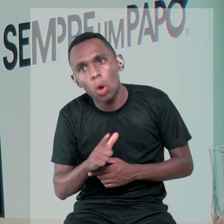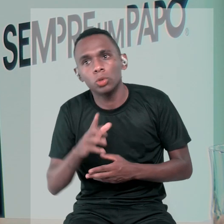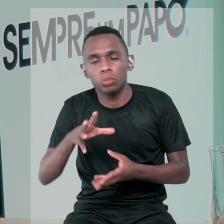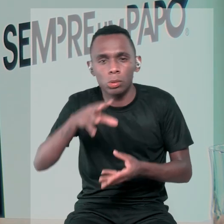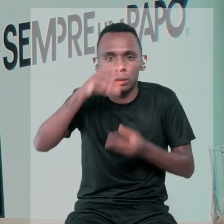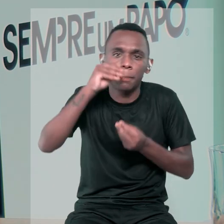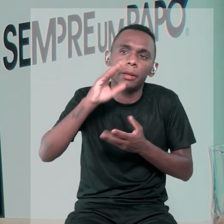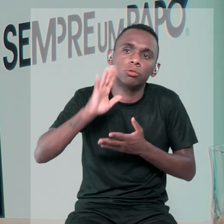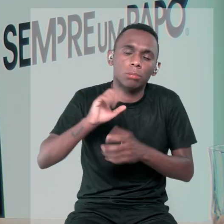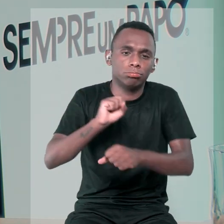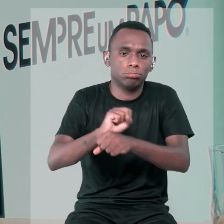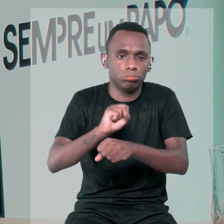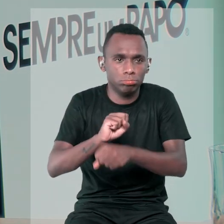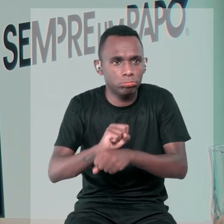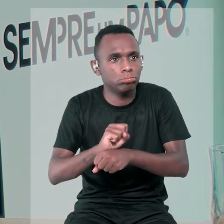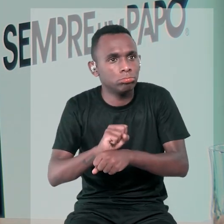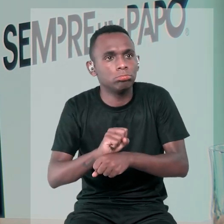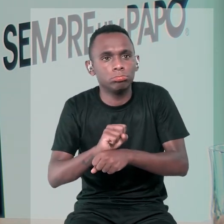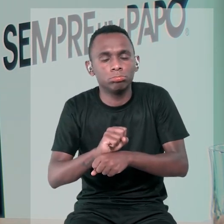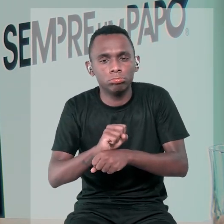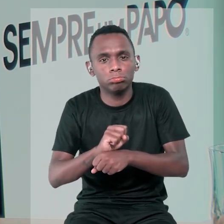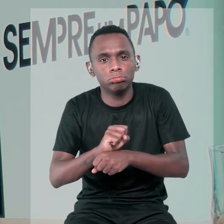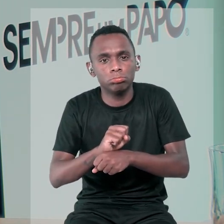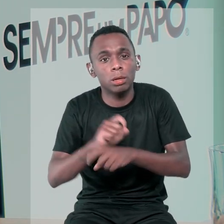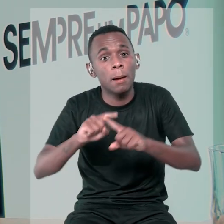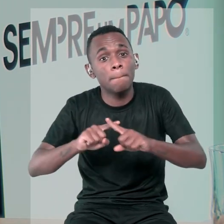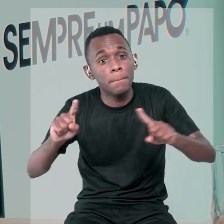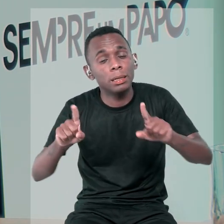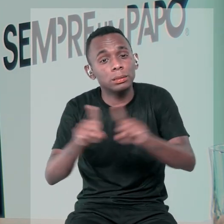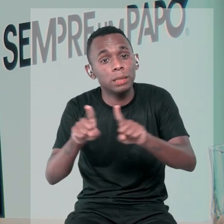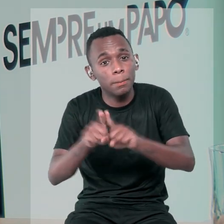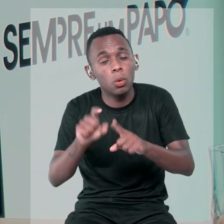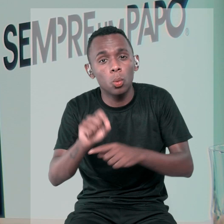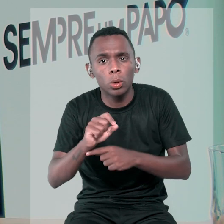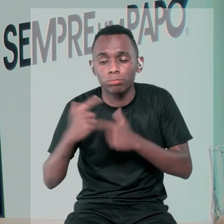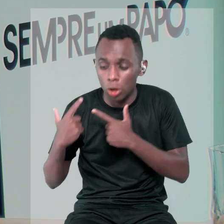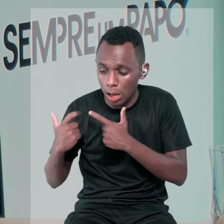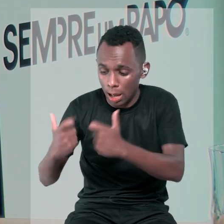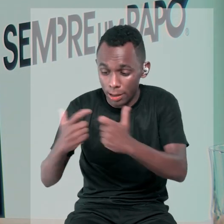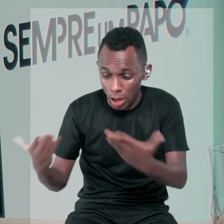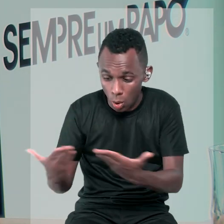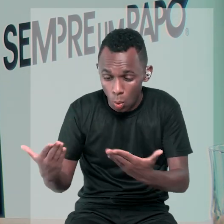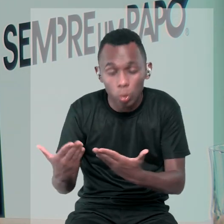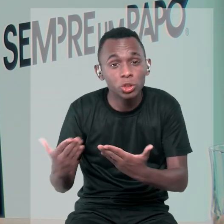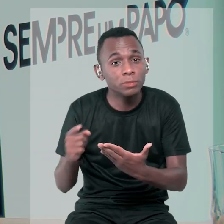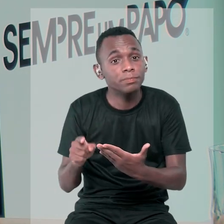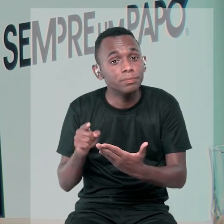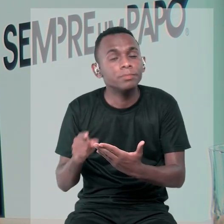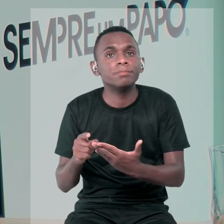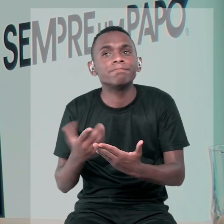todo contido lá no Renascimento, mas que, né, a guerra hoje, né, ela,